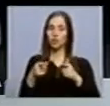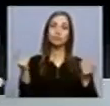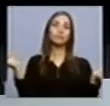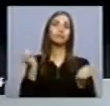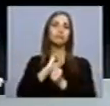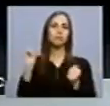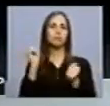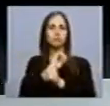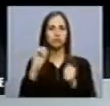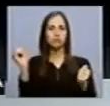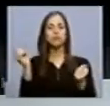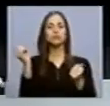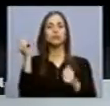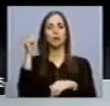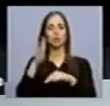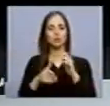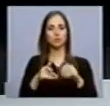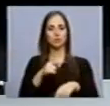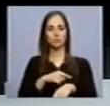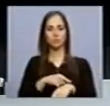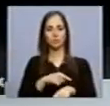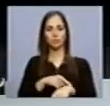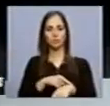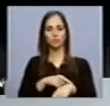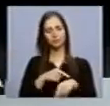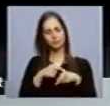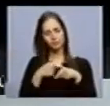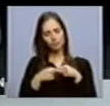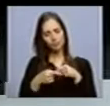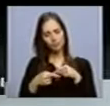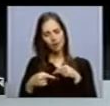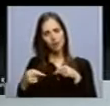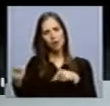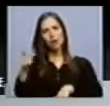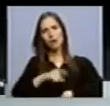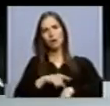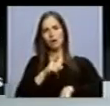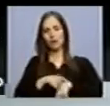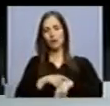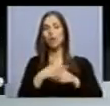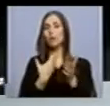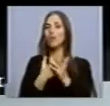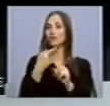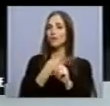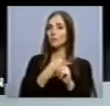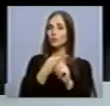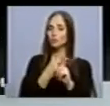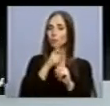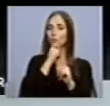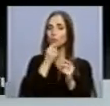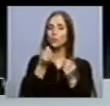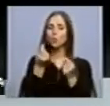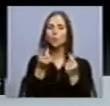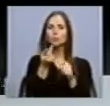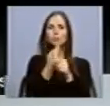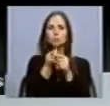que decorreram durante um alargado período de tempo forneceram a temperatura suficiente para tornar pegajosas